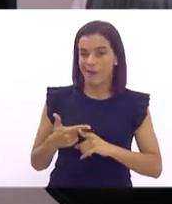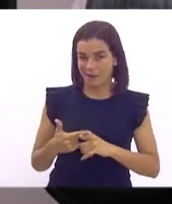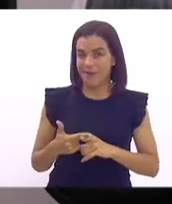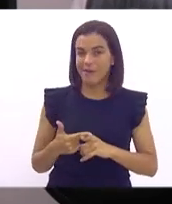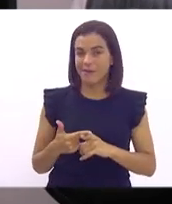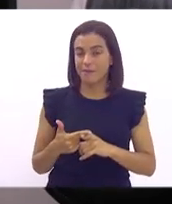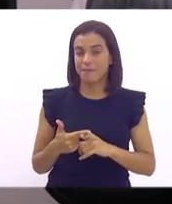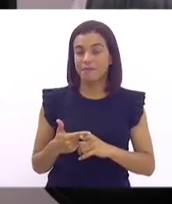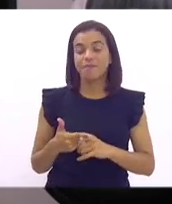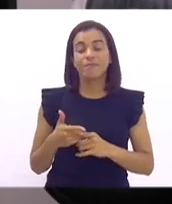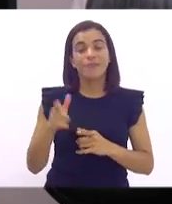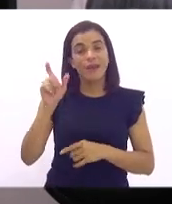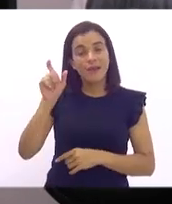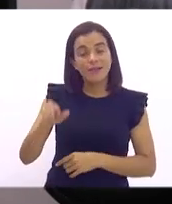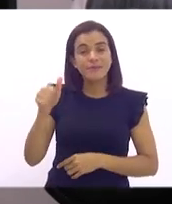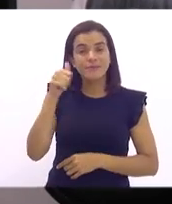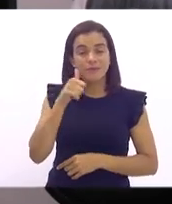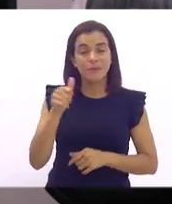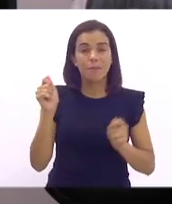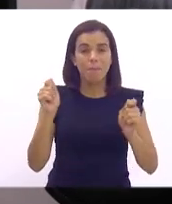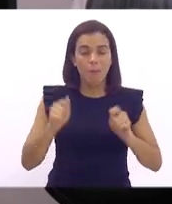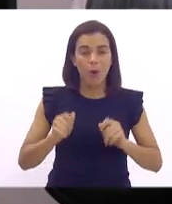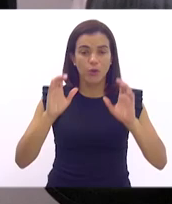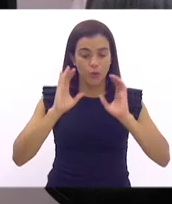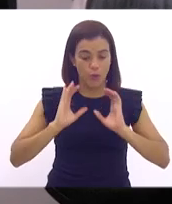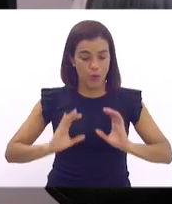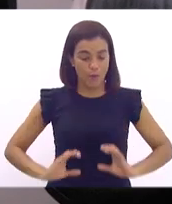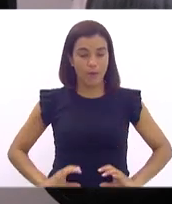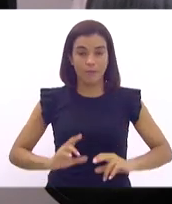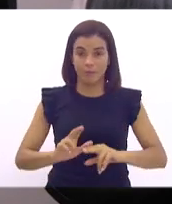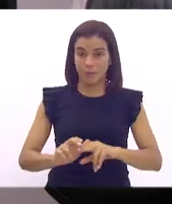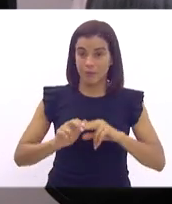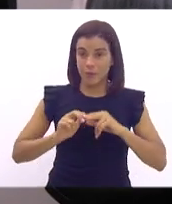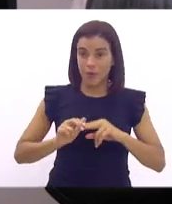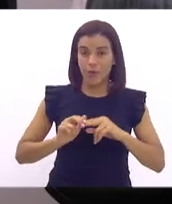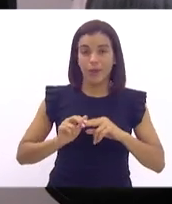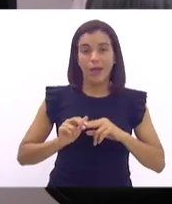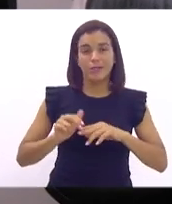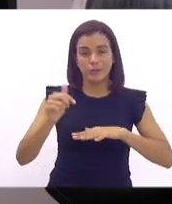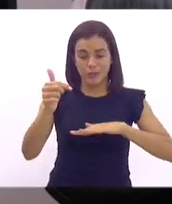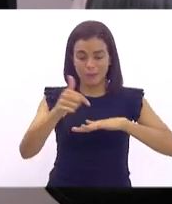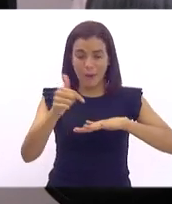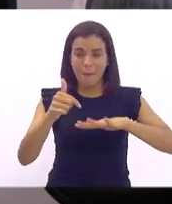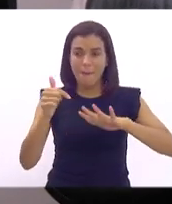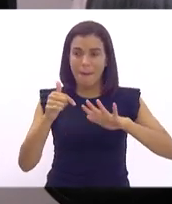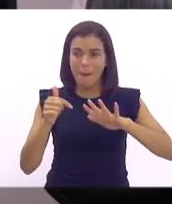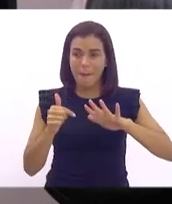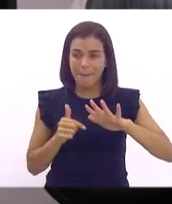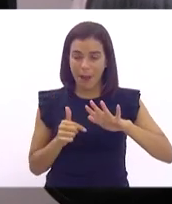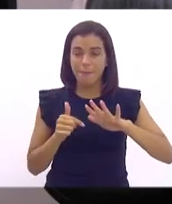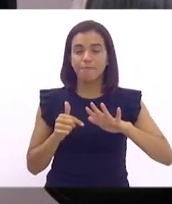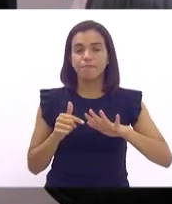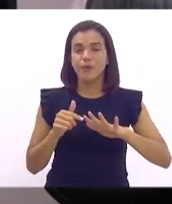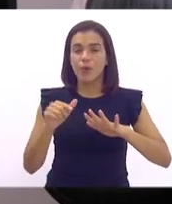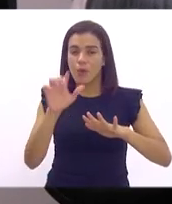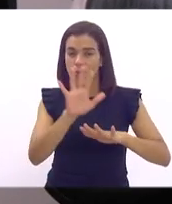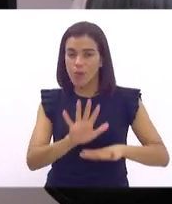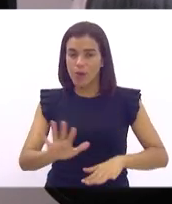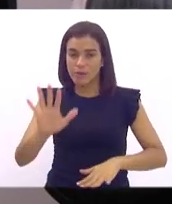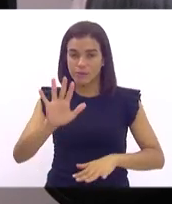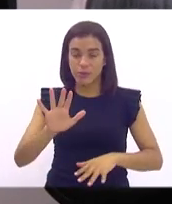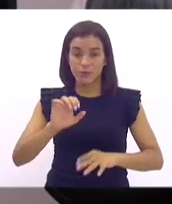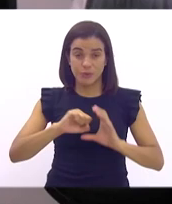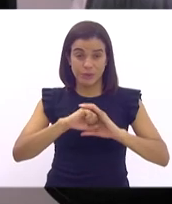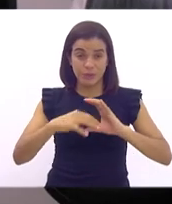pode realmente ter esse comportamento em razão de outras questões vinculadas a um quadro, sintomas